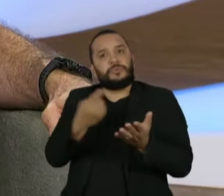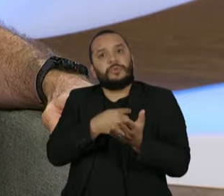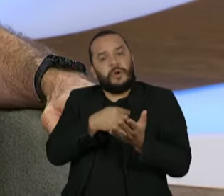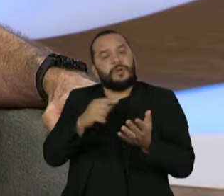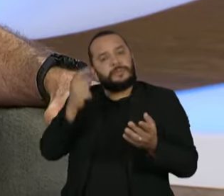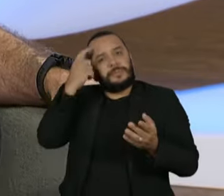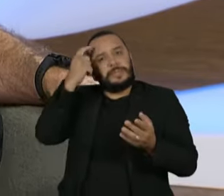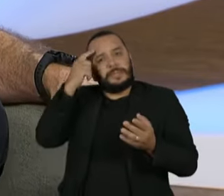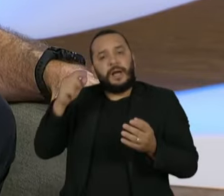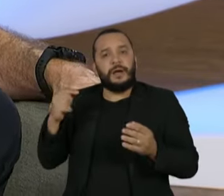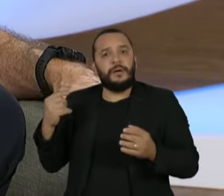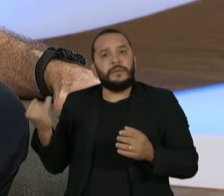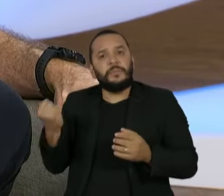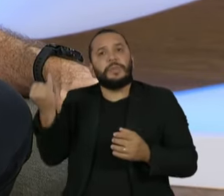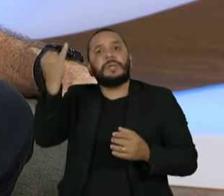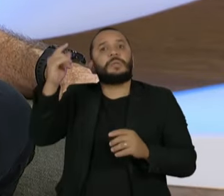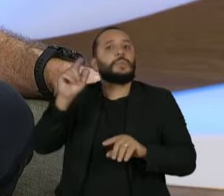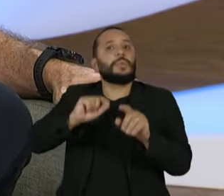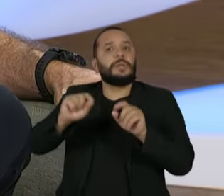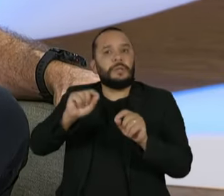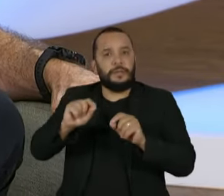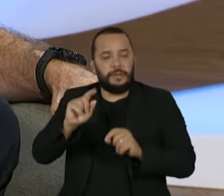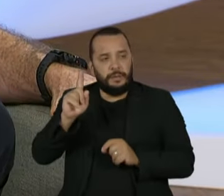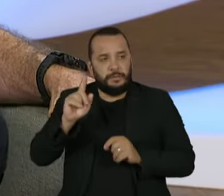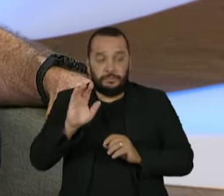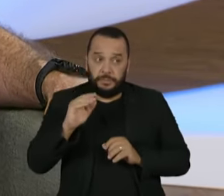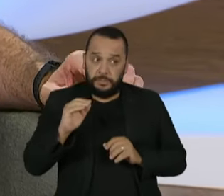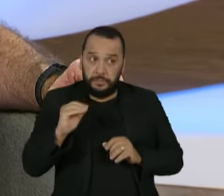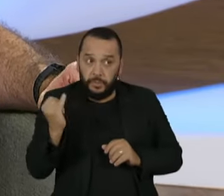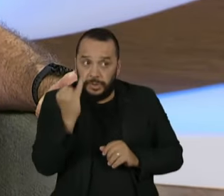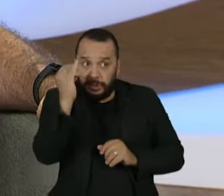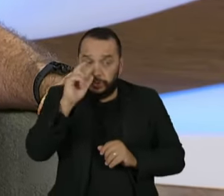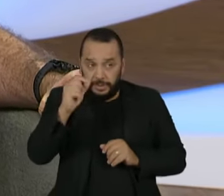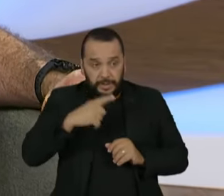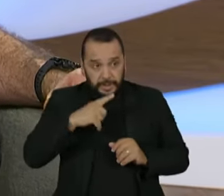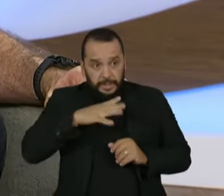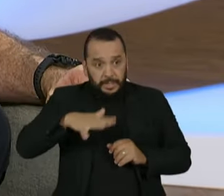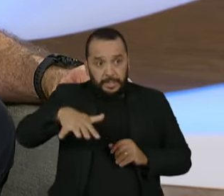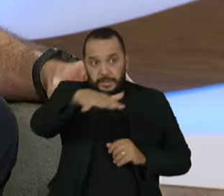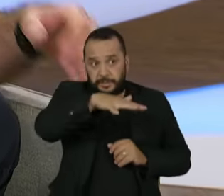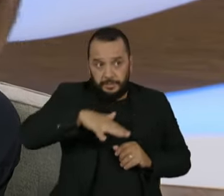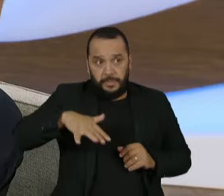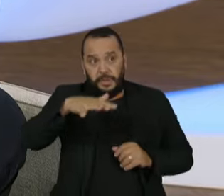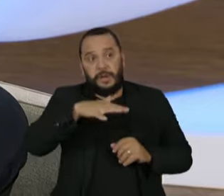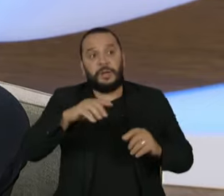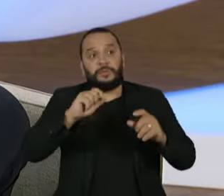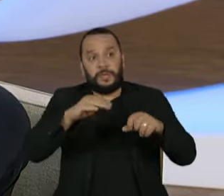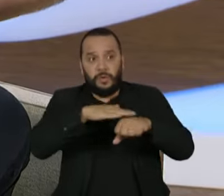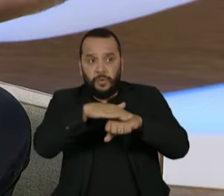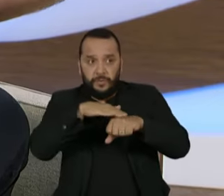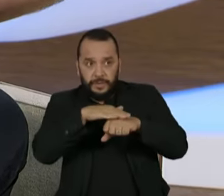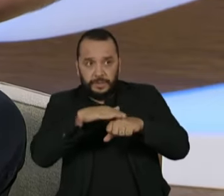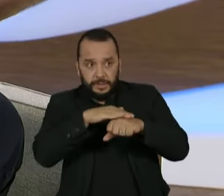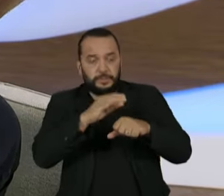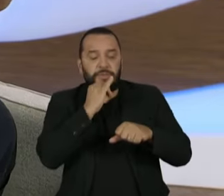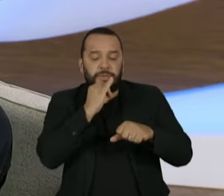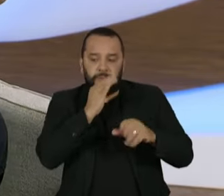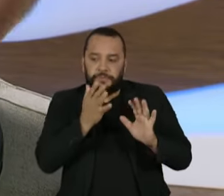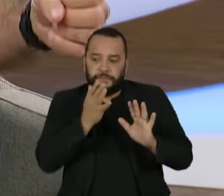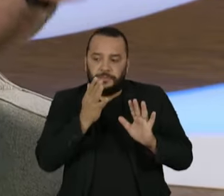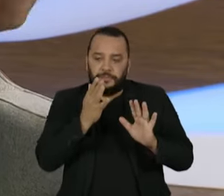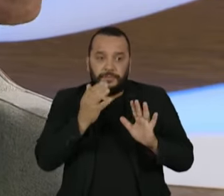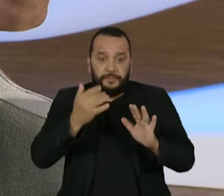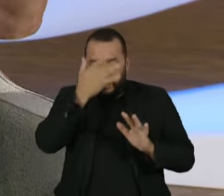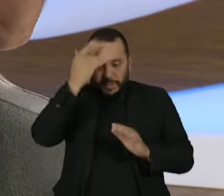do valor vai para espaços convencionais que vão envolver indivíduos conversando com sistemas